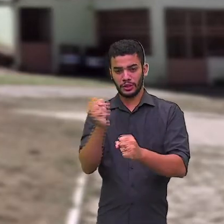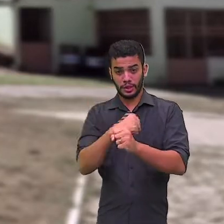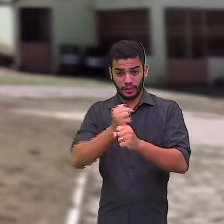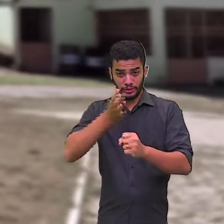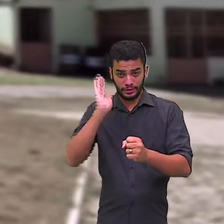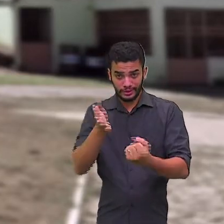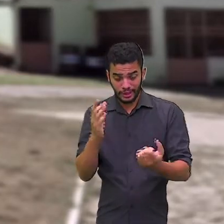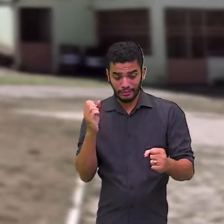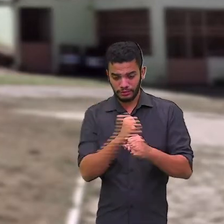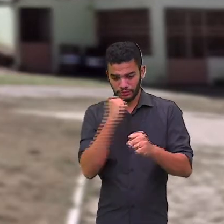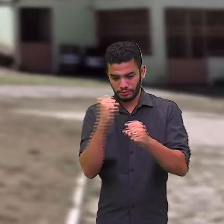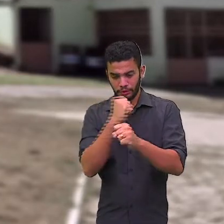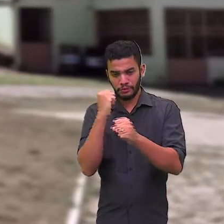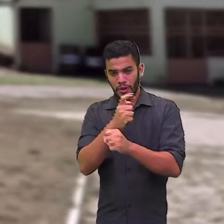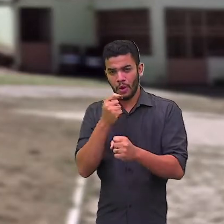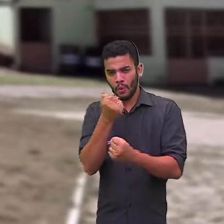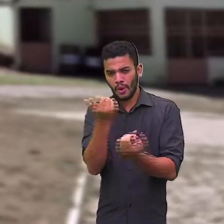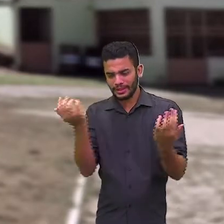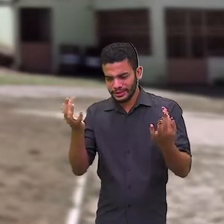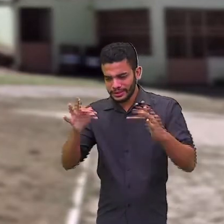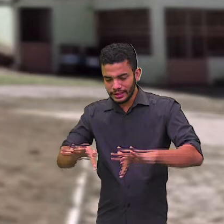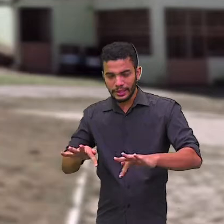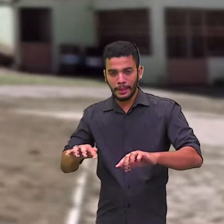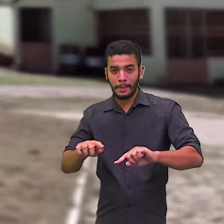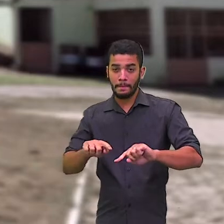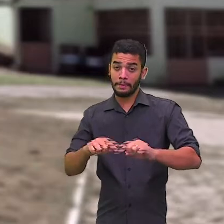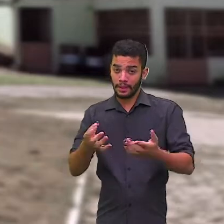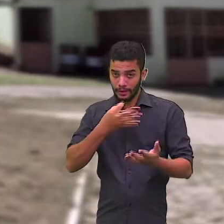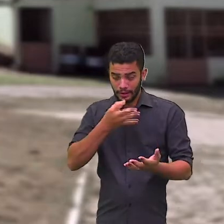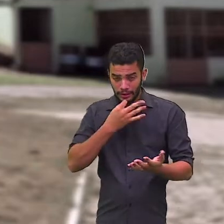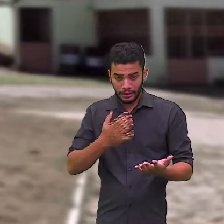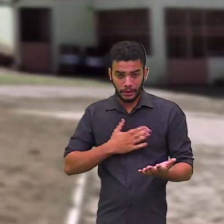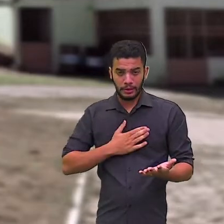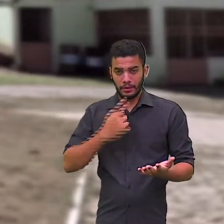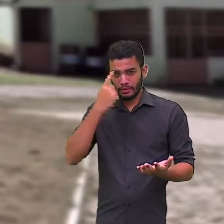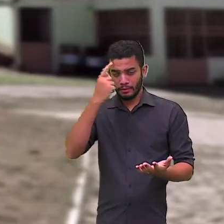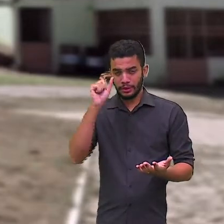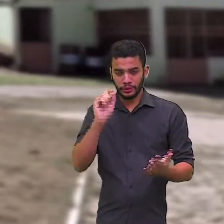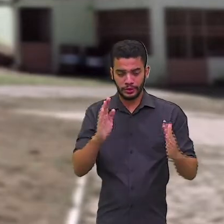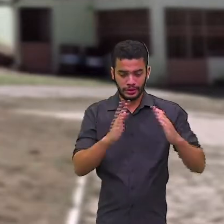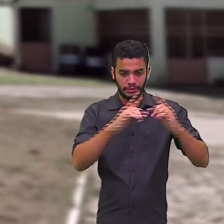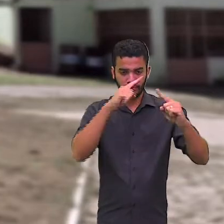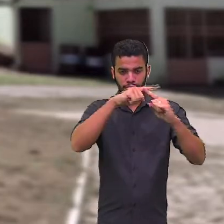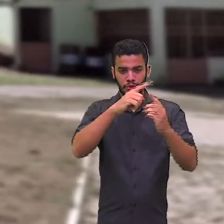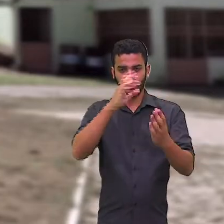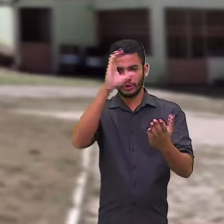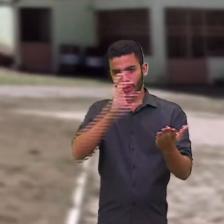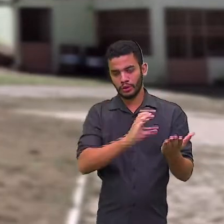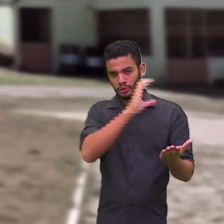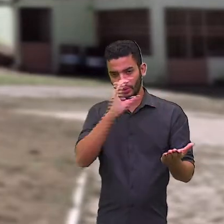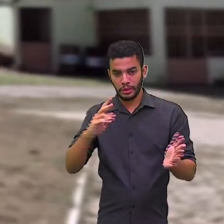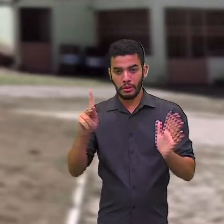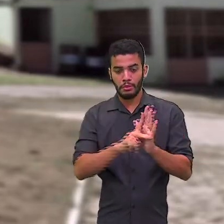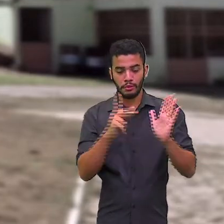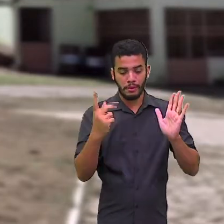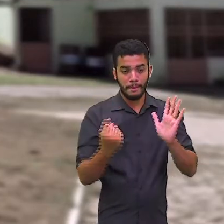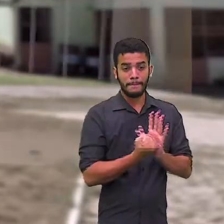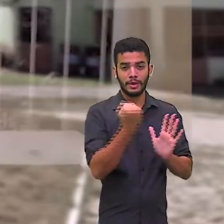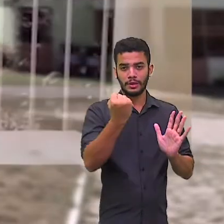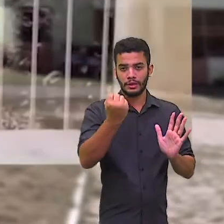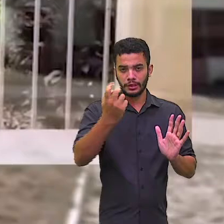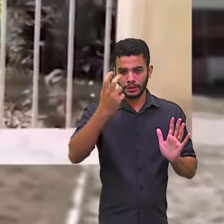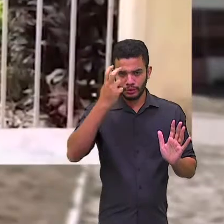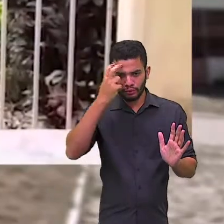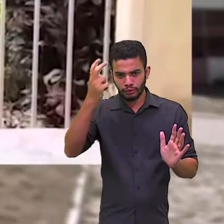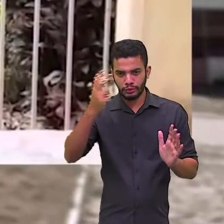fase final. Para mim, ela é considerada um bem cultural, um patrimônio